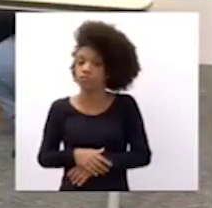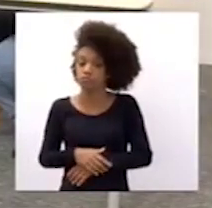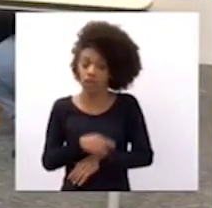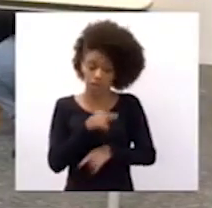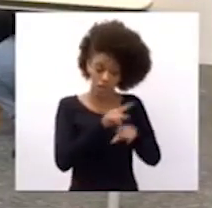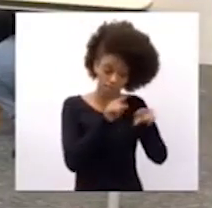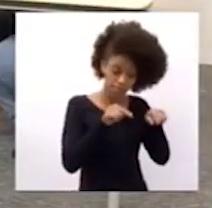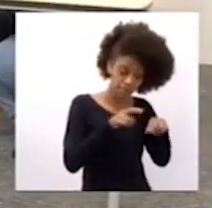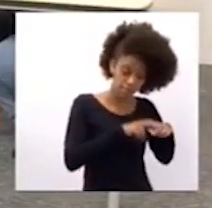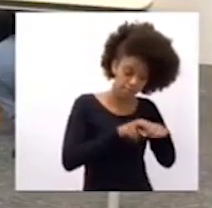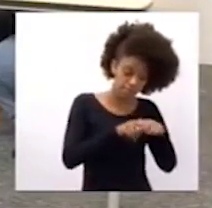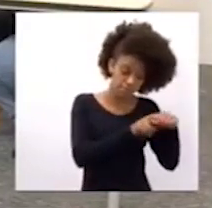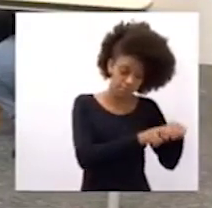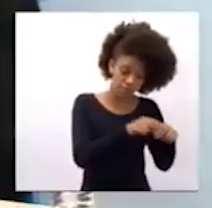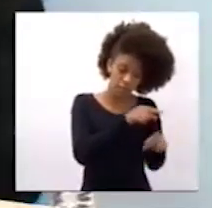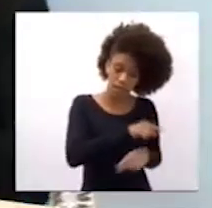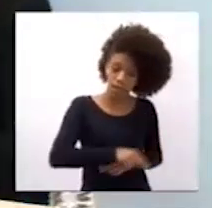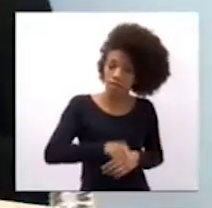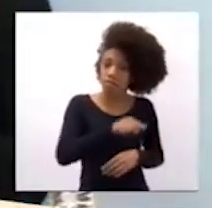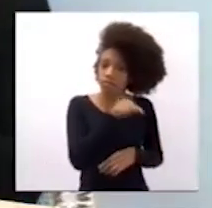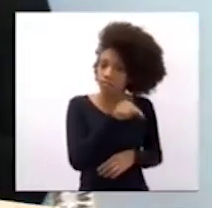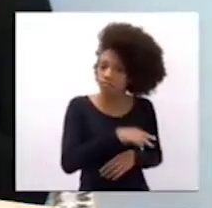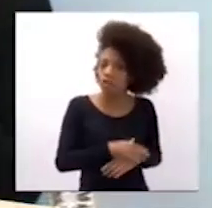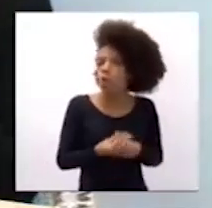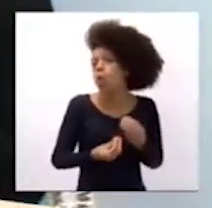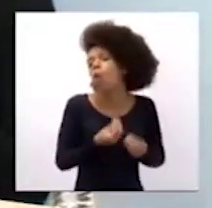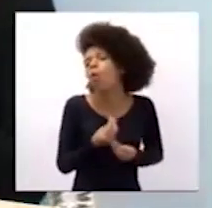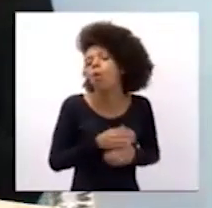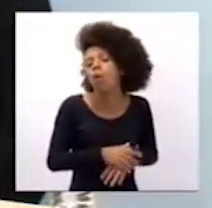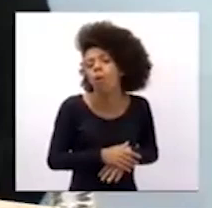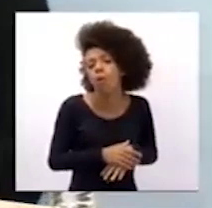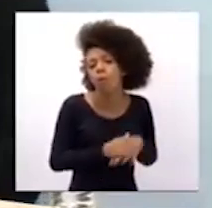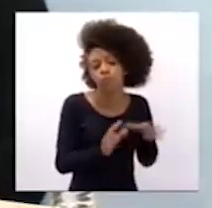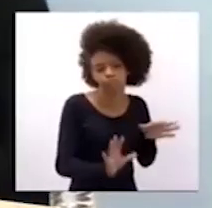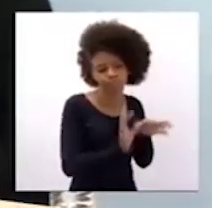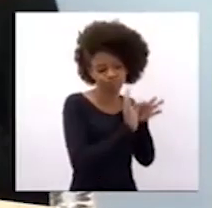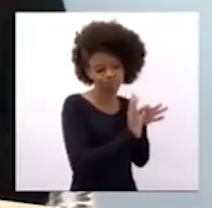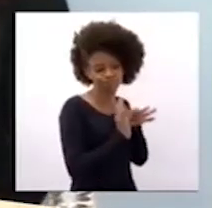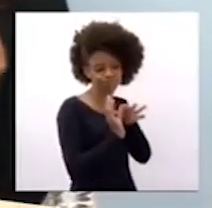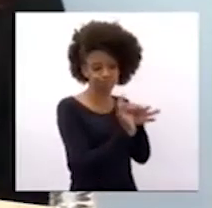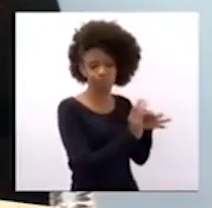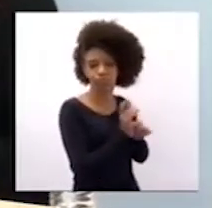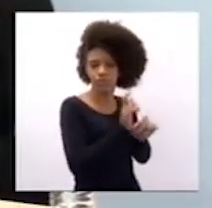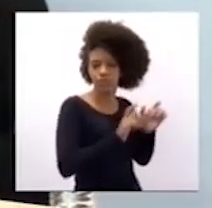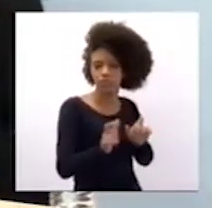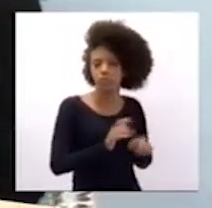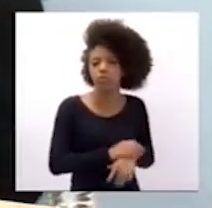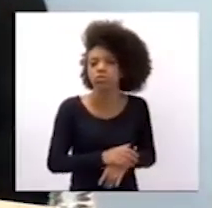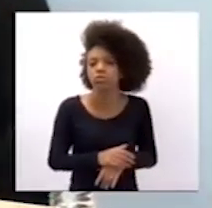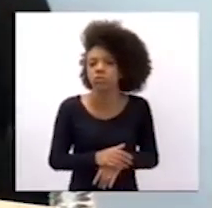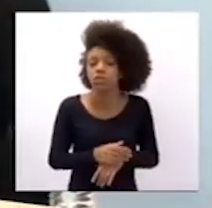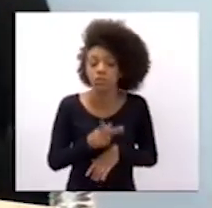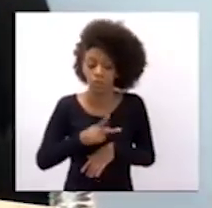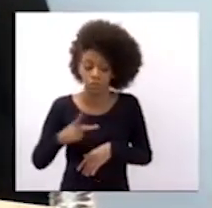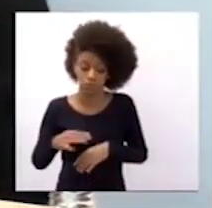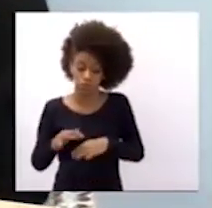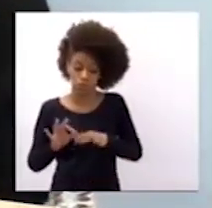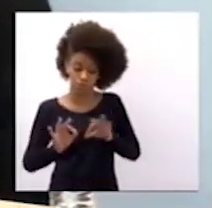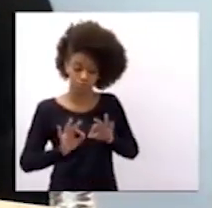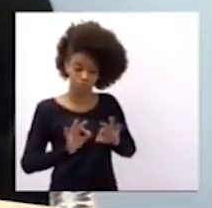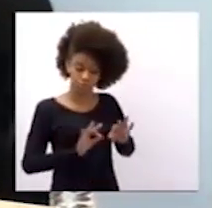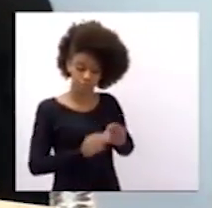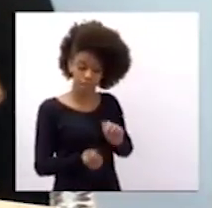sala de aula, que é o espaço físico. Quais são as regras de convivência que o professor vai estabelecer junto com o seu aluno?